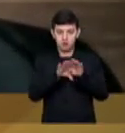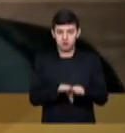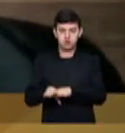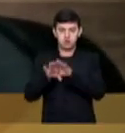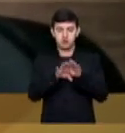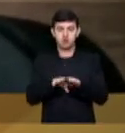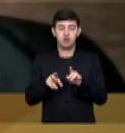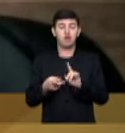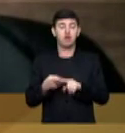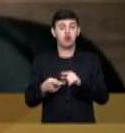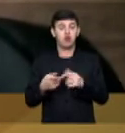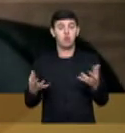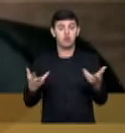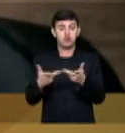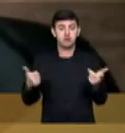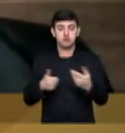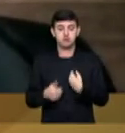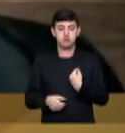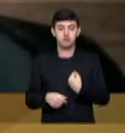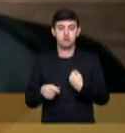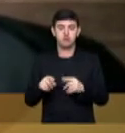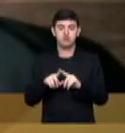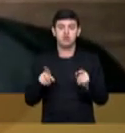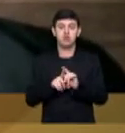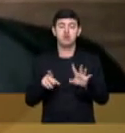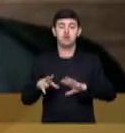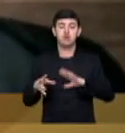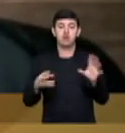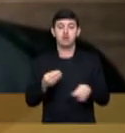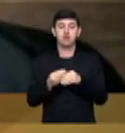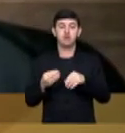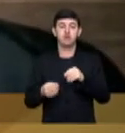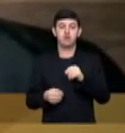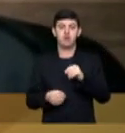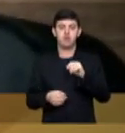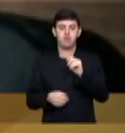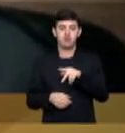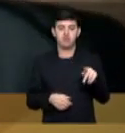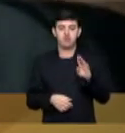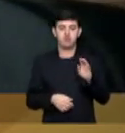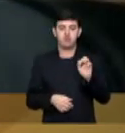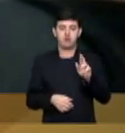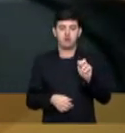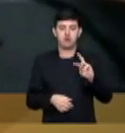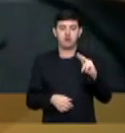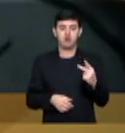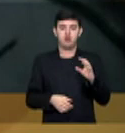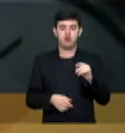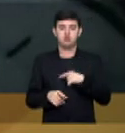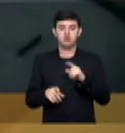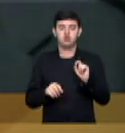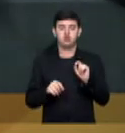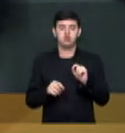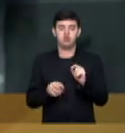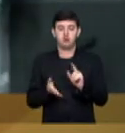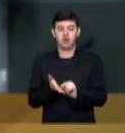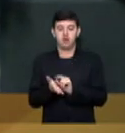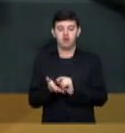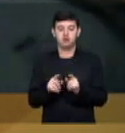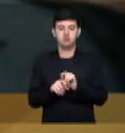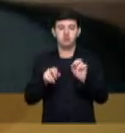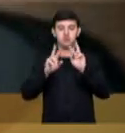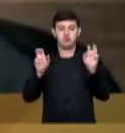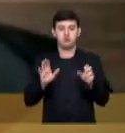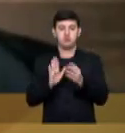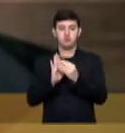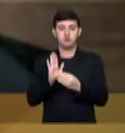A descentralização, acrescentou o professor Baracho em artigo sobre a matéria, publicado